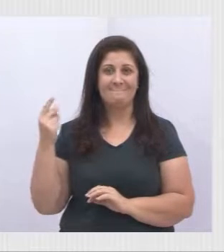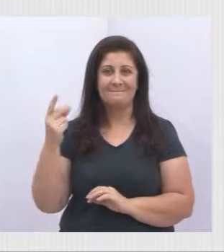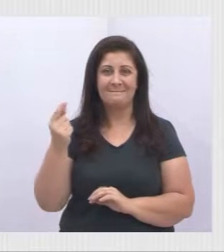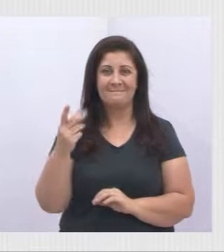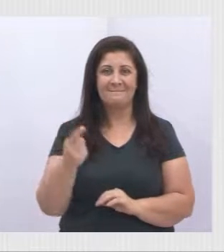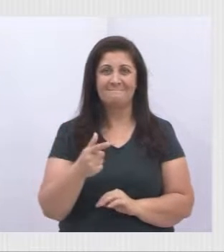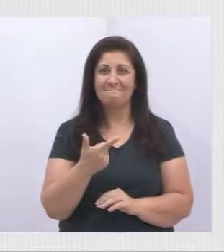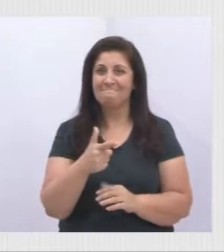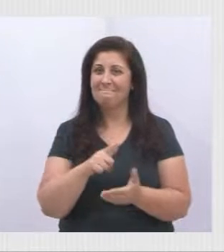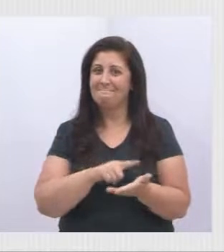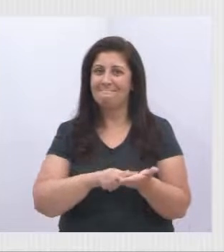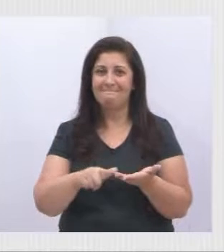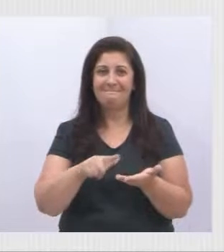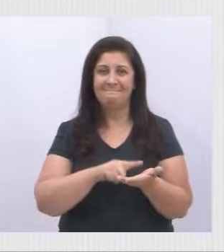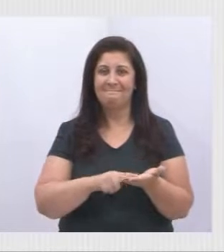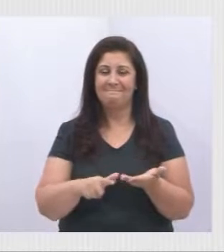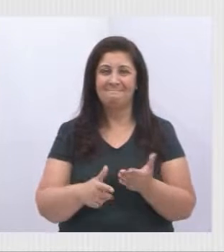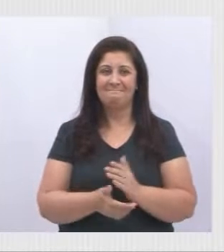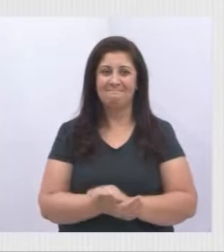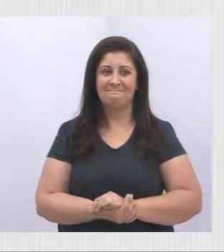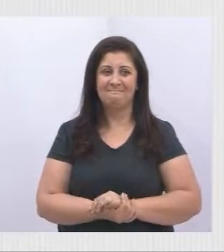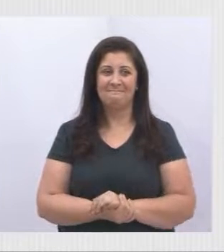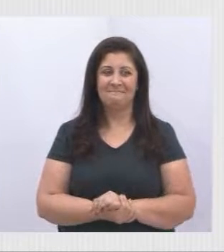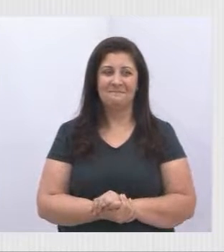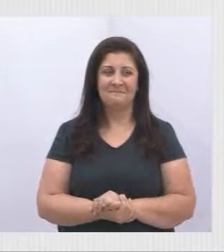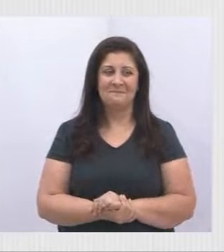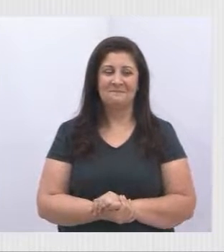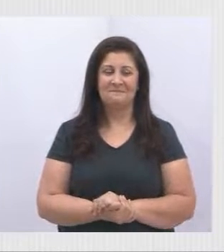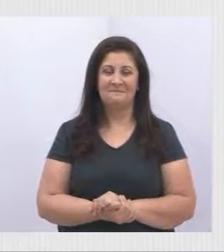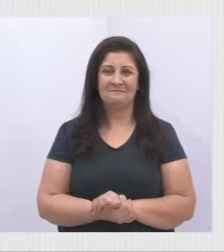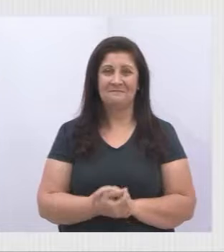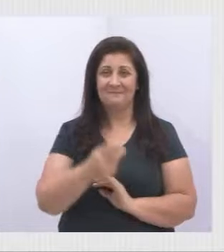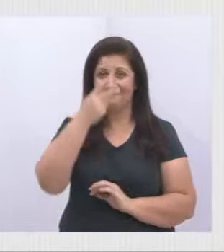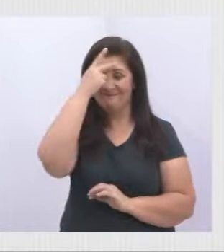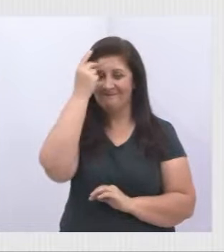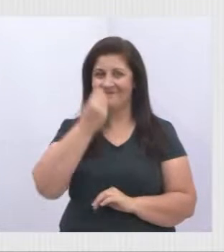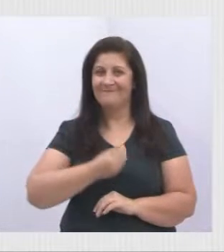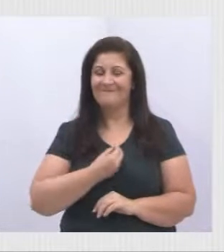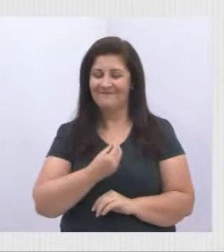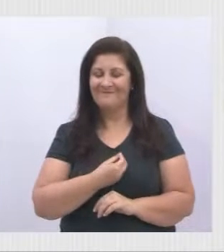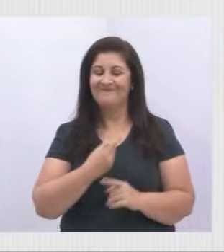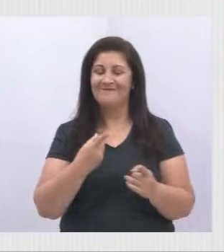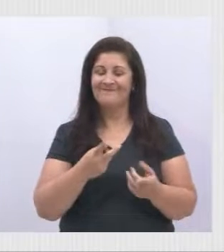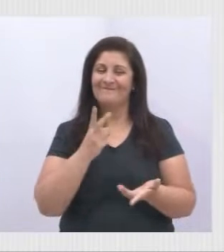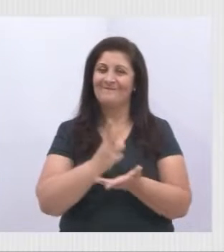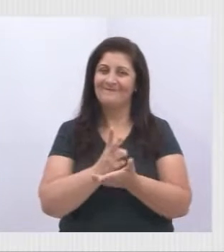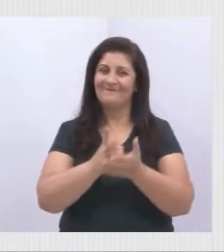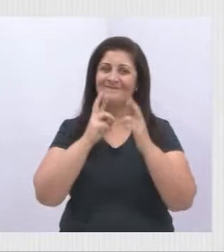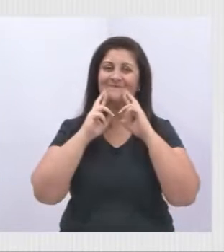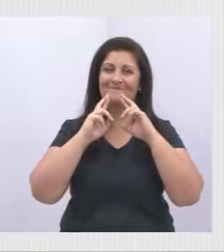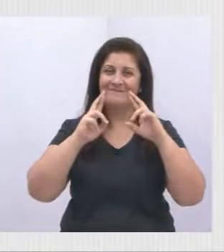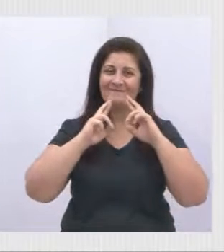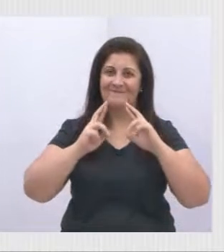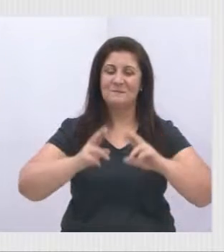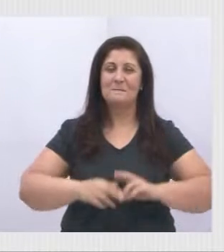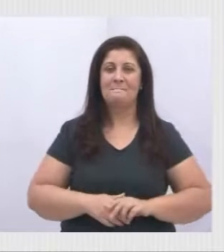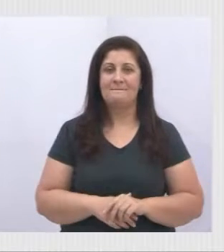limpa aquele valetão lá, gente. O morador está me cobrando todo dia.